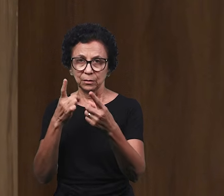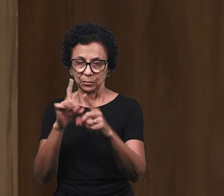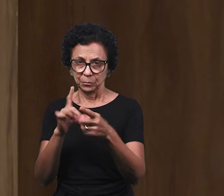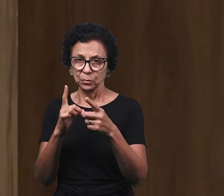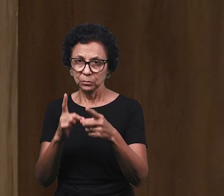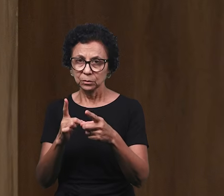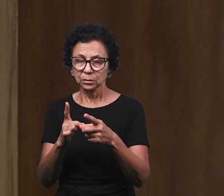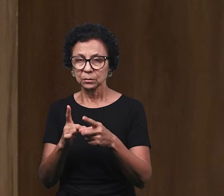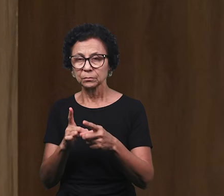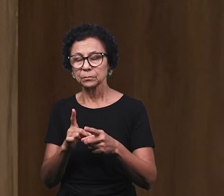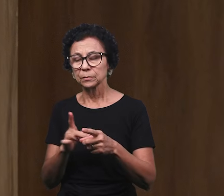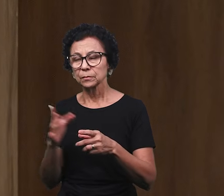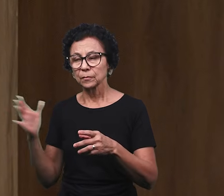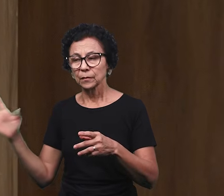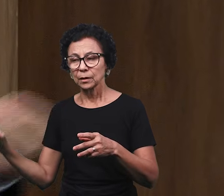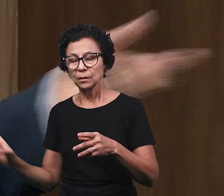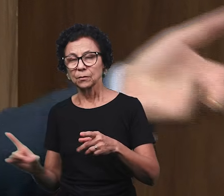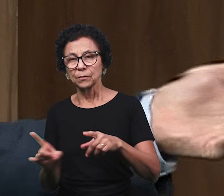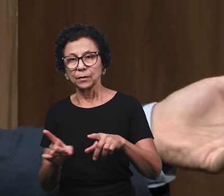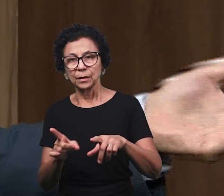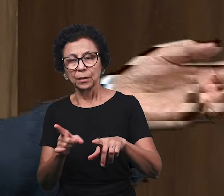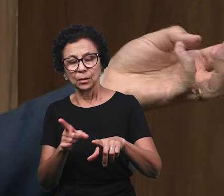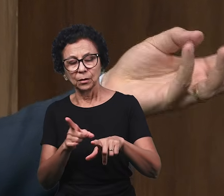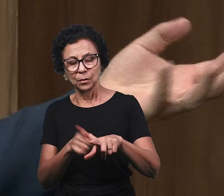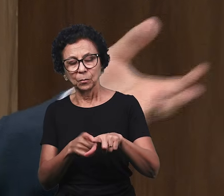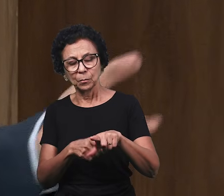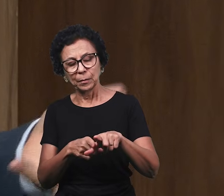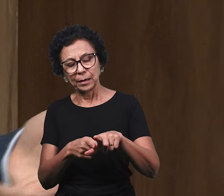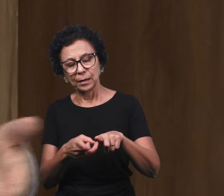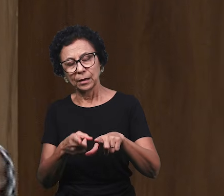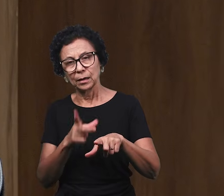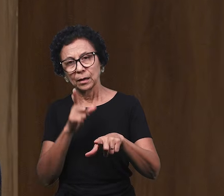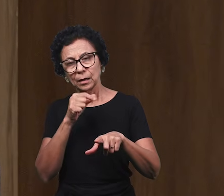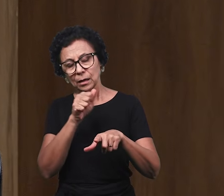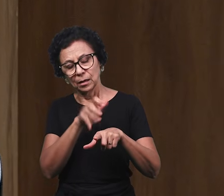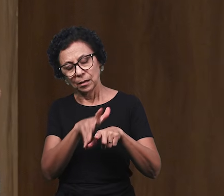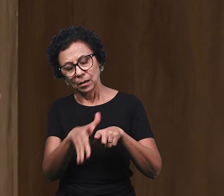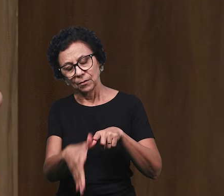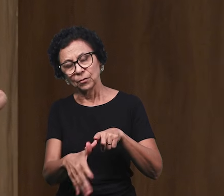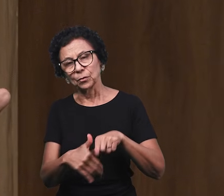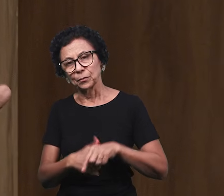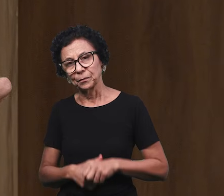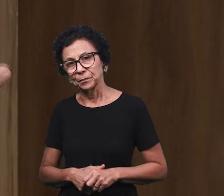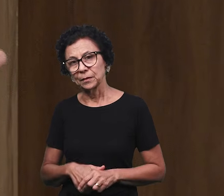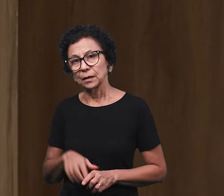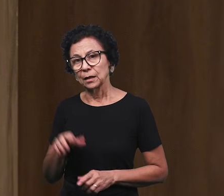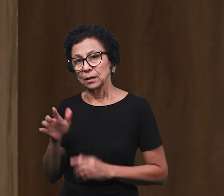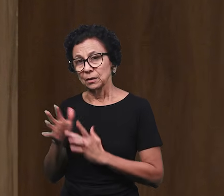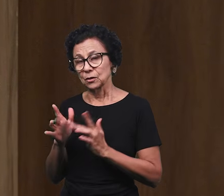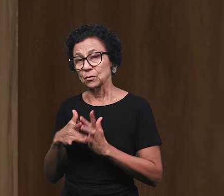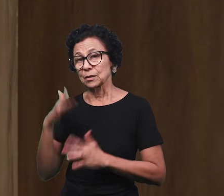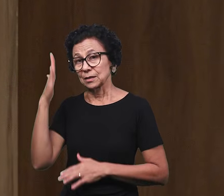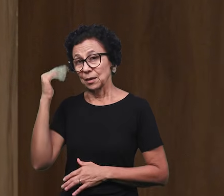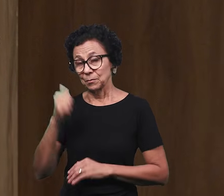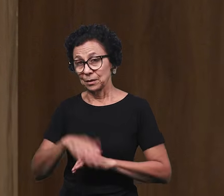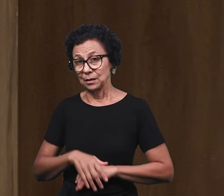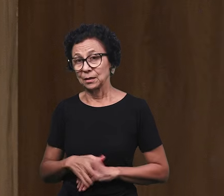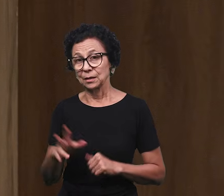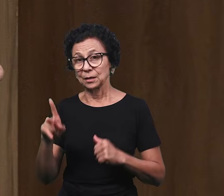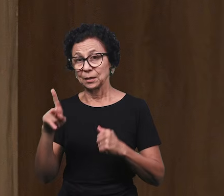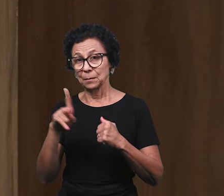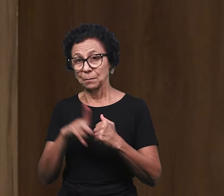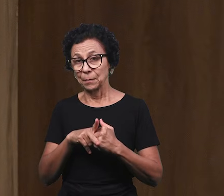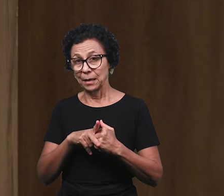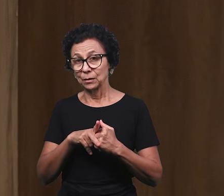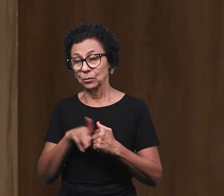discípulos, mostrando, ele sabia que Pedro ia negar